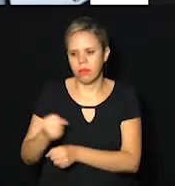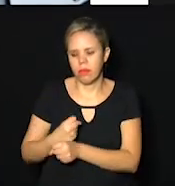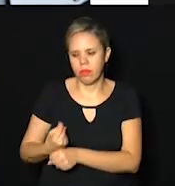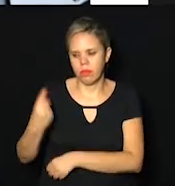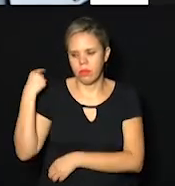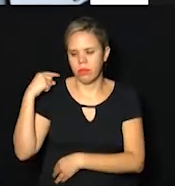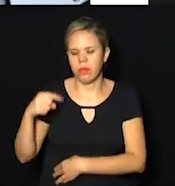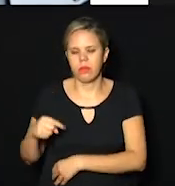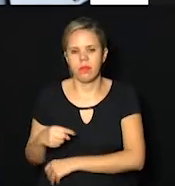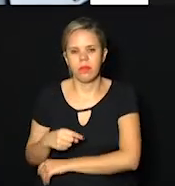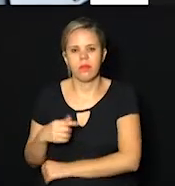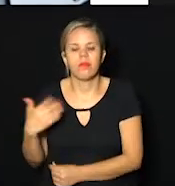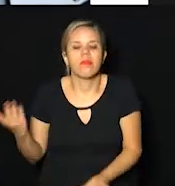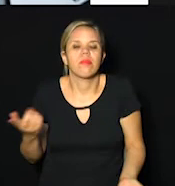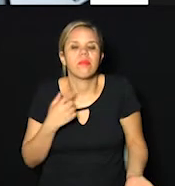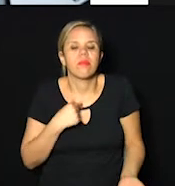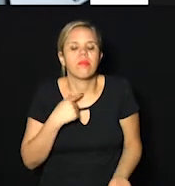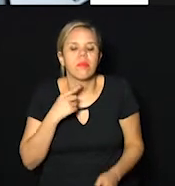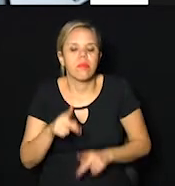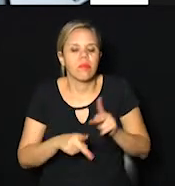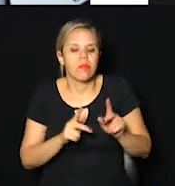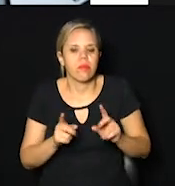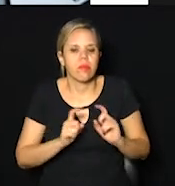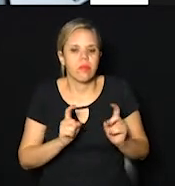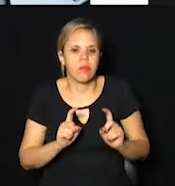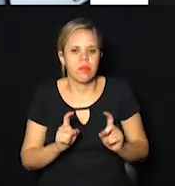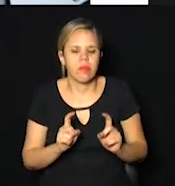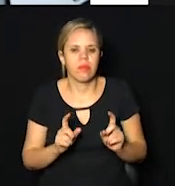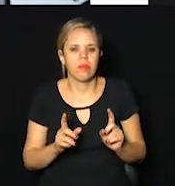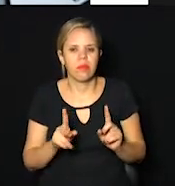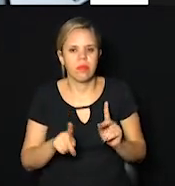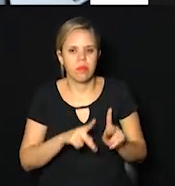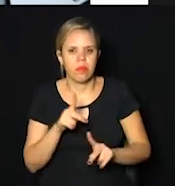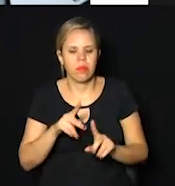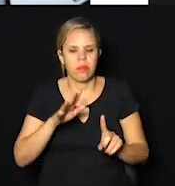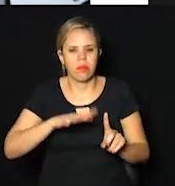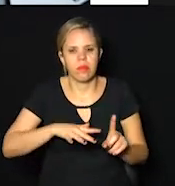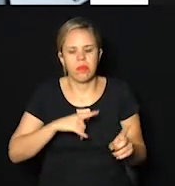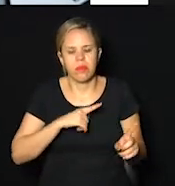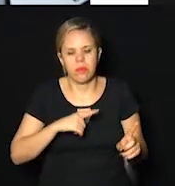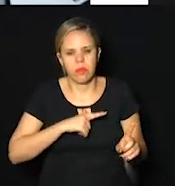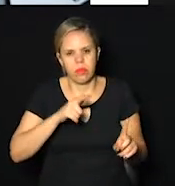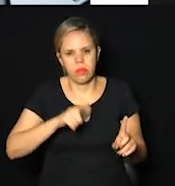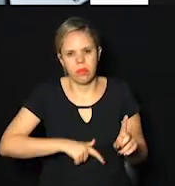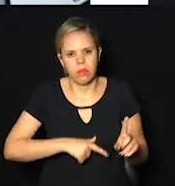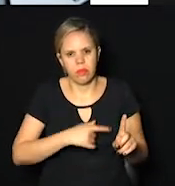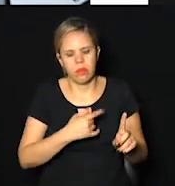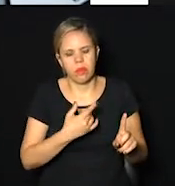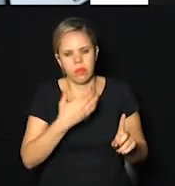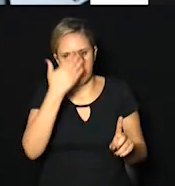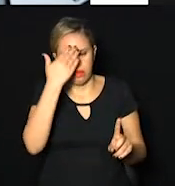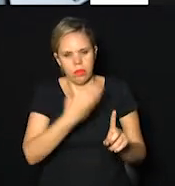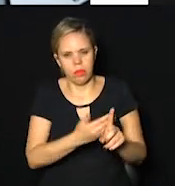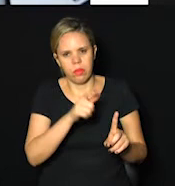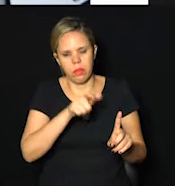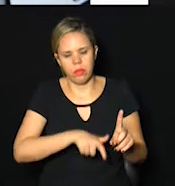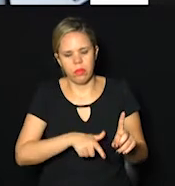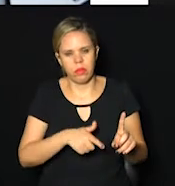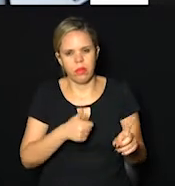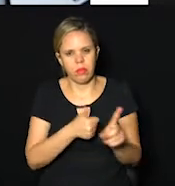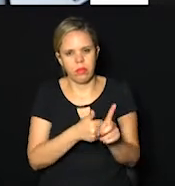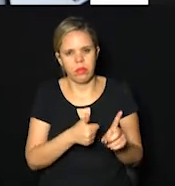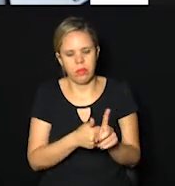grande motivo para as pessoas se reunirem ao redor de um príncipe, ou de um príncipe ter as pessoas que estão ao redor, naquele momento o príncipe